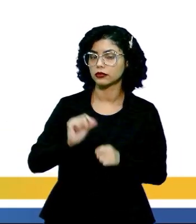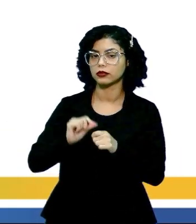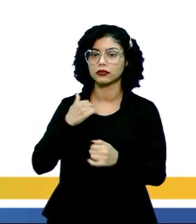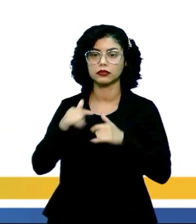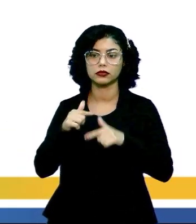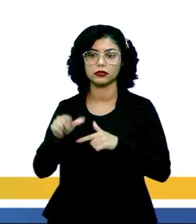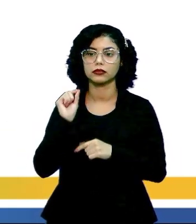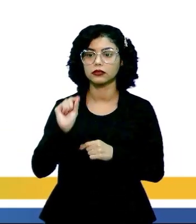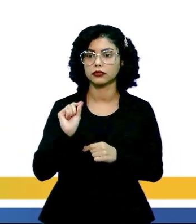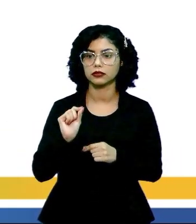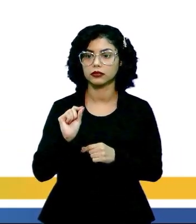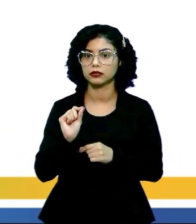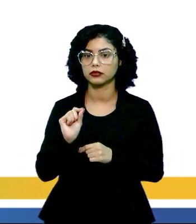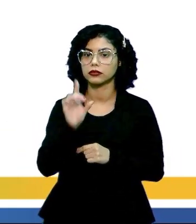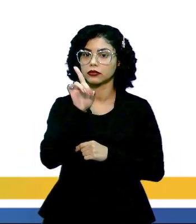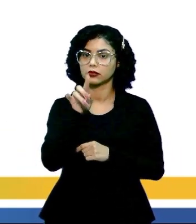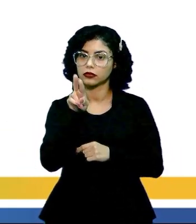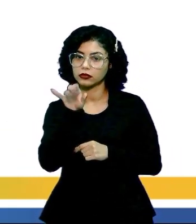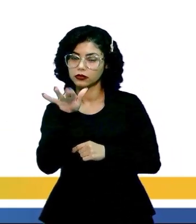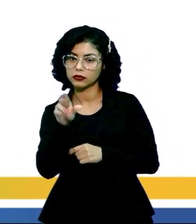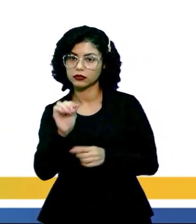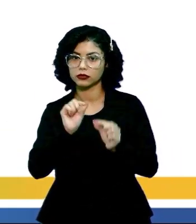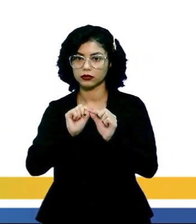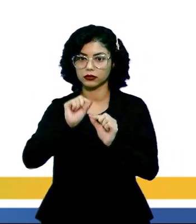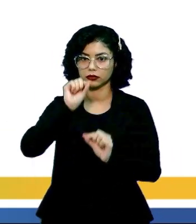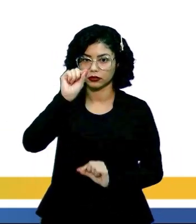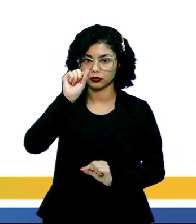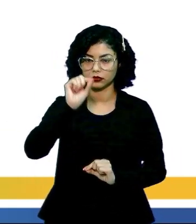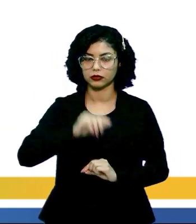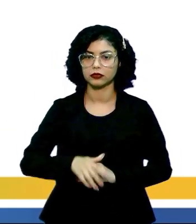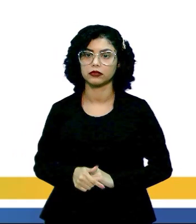aí com o diâmetro do fio de cabelo.